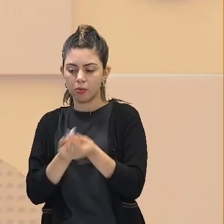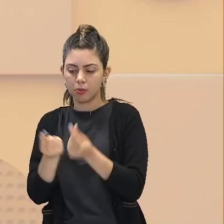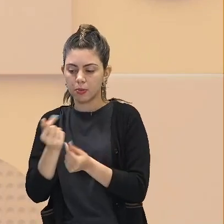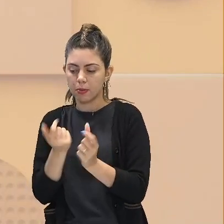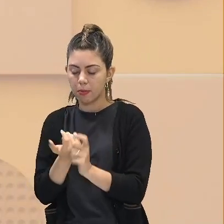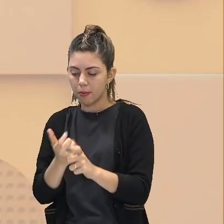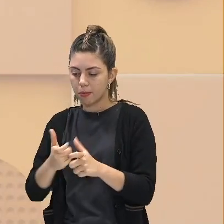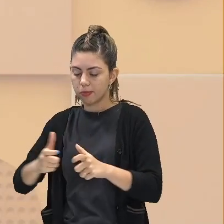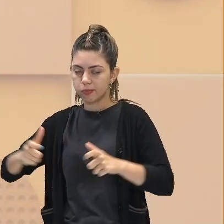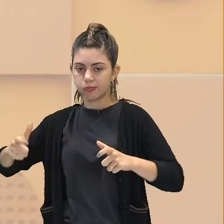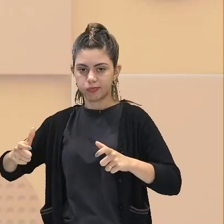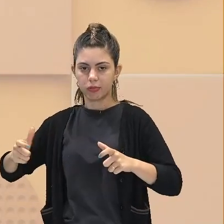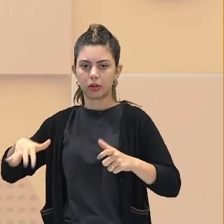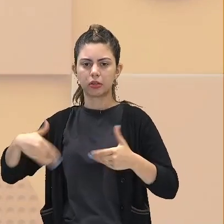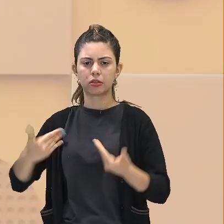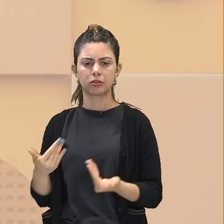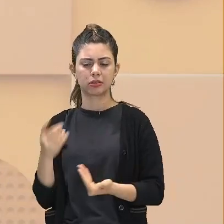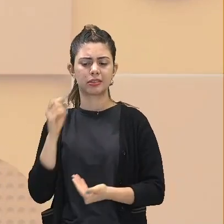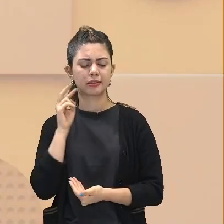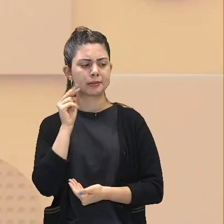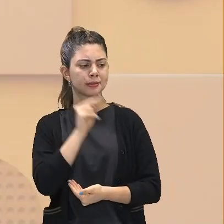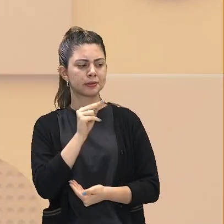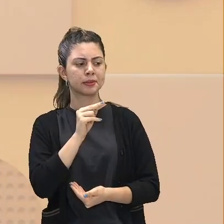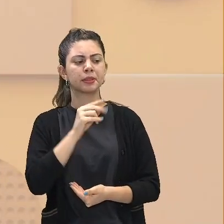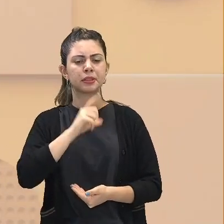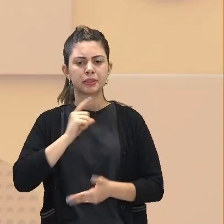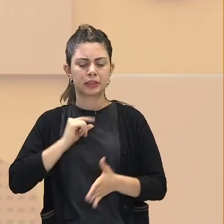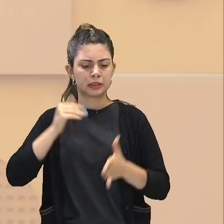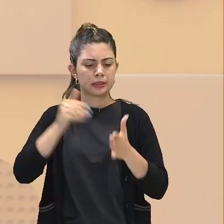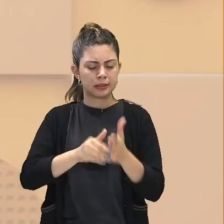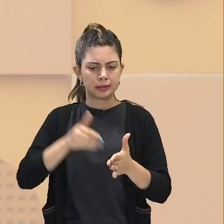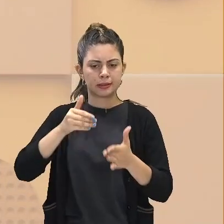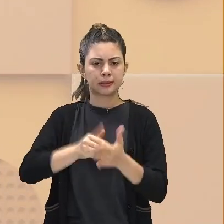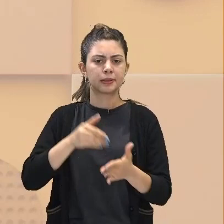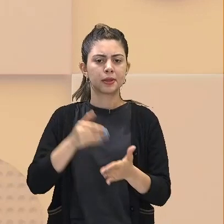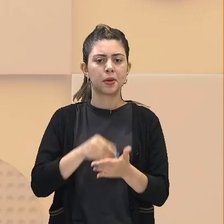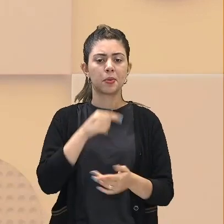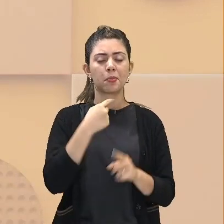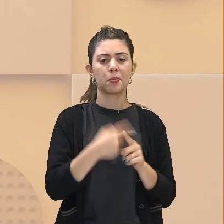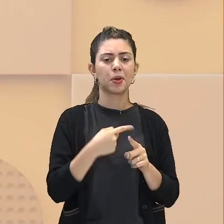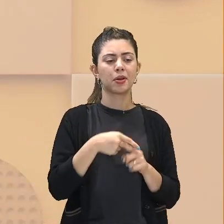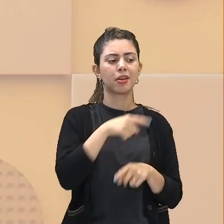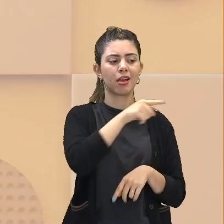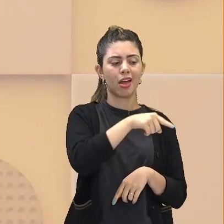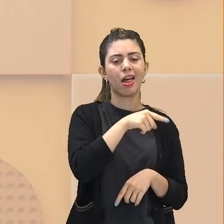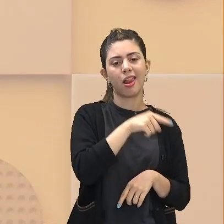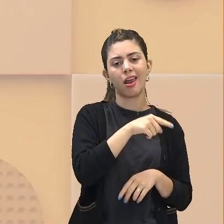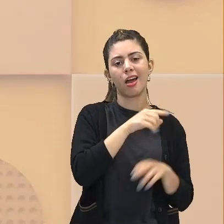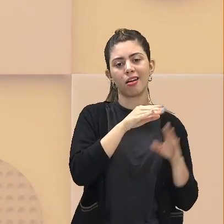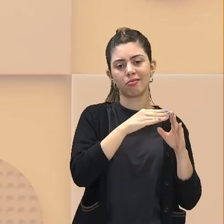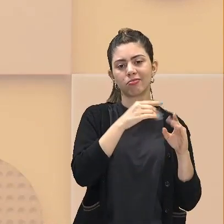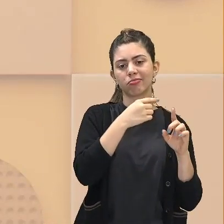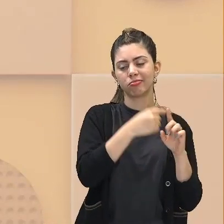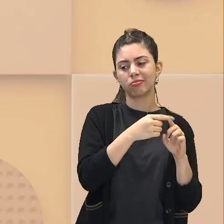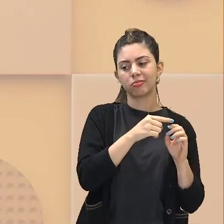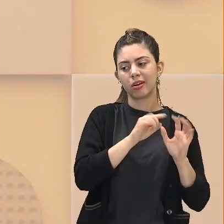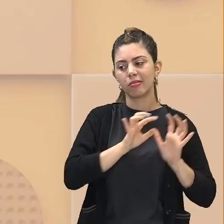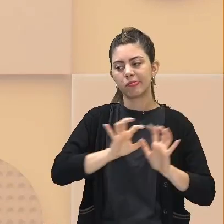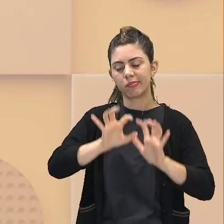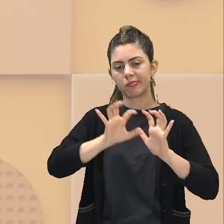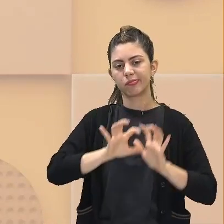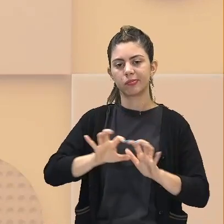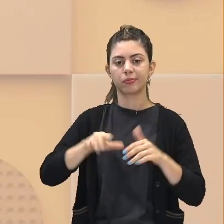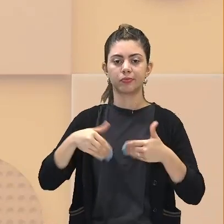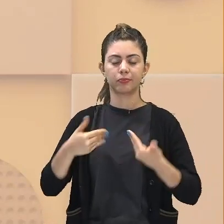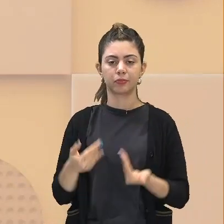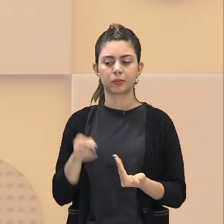pregava, ela fazia com que os fiéis praticassem essa prática. No